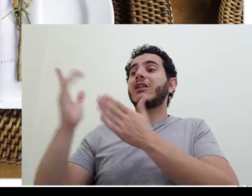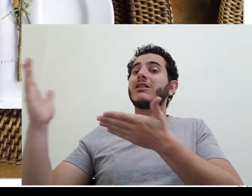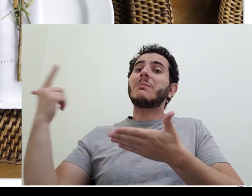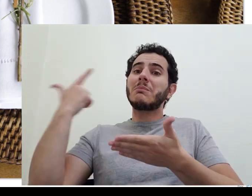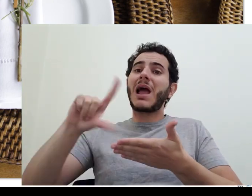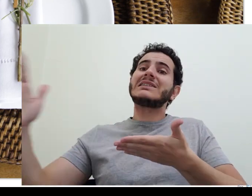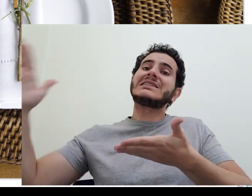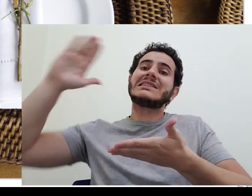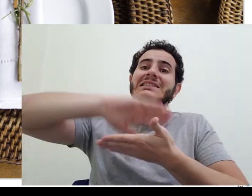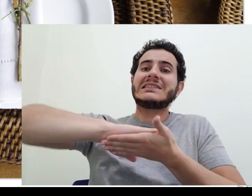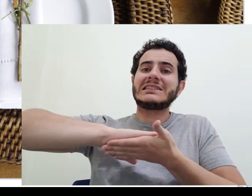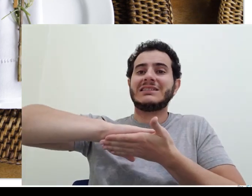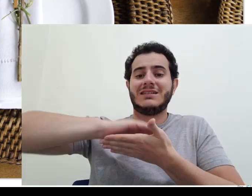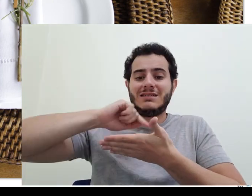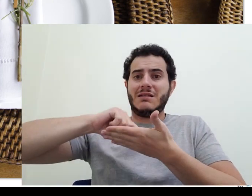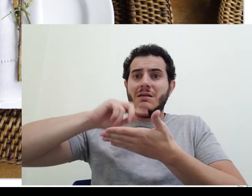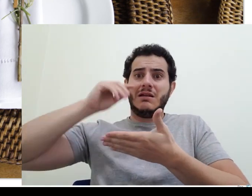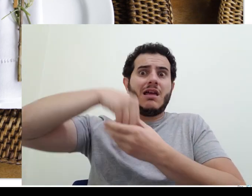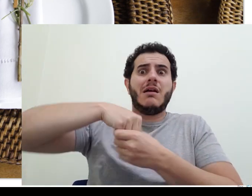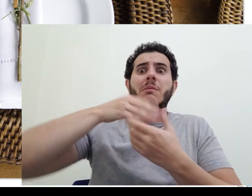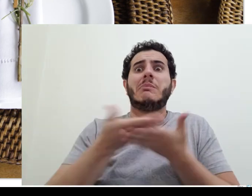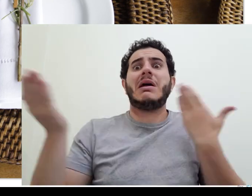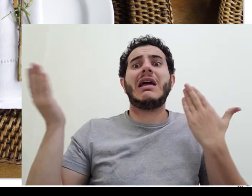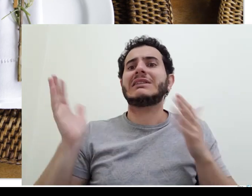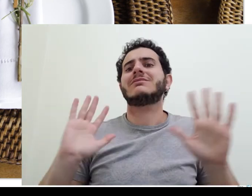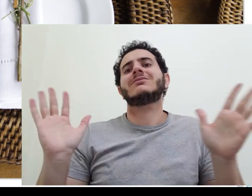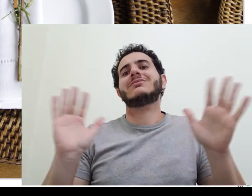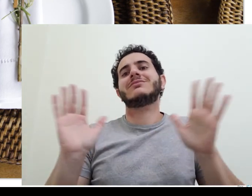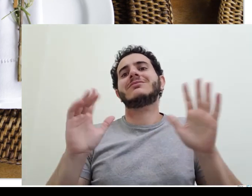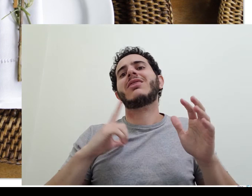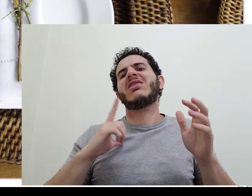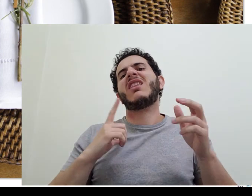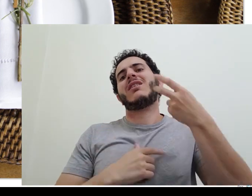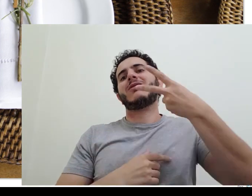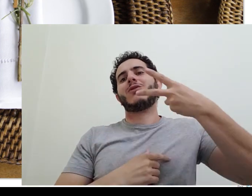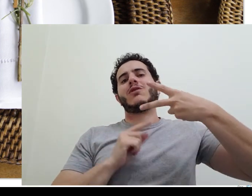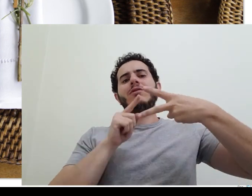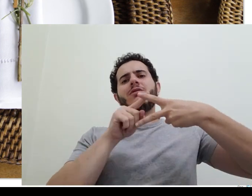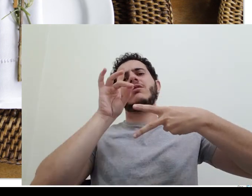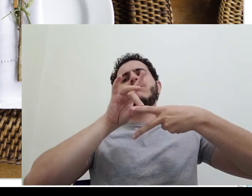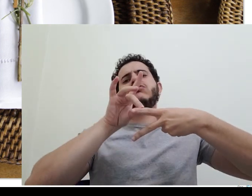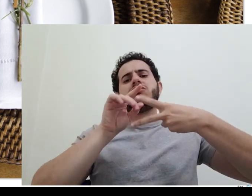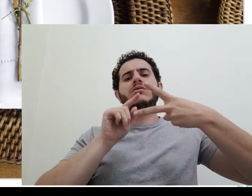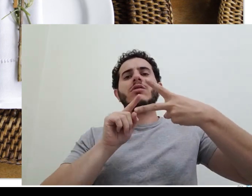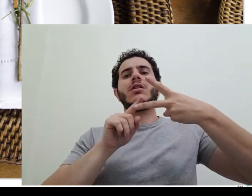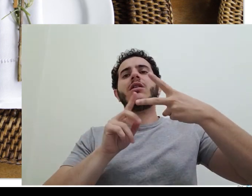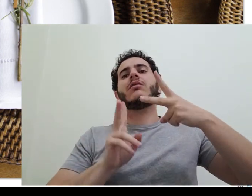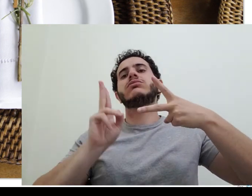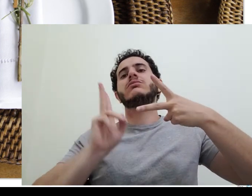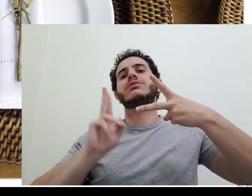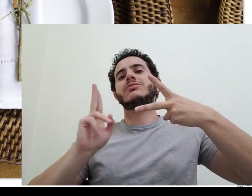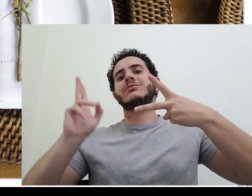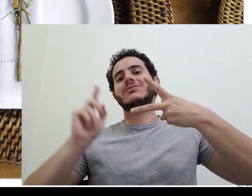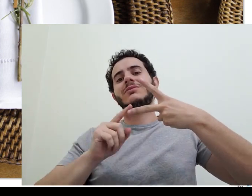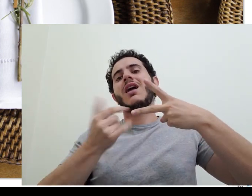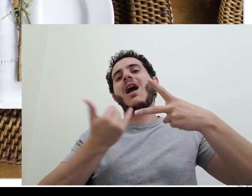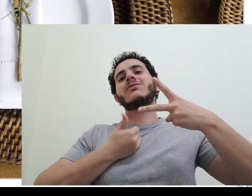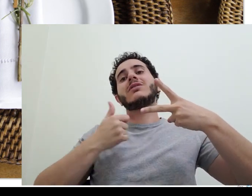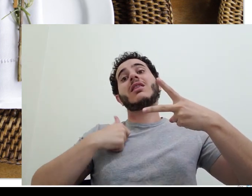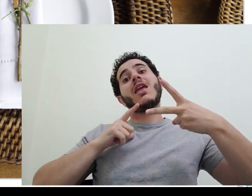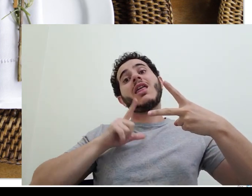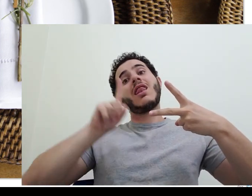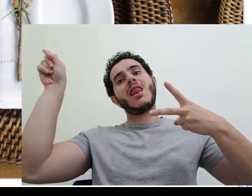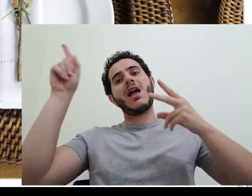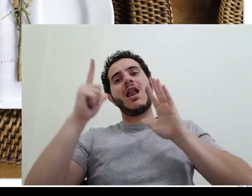no Lightroom na foto, ele salva num arquivo separado. E é importante você pedir para o Lightroom deixar gravado esse arquivo separado ao lado da foto. É o